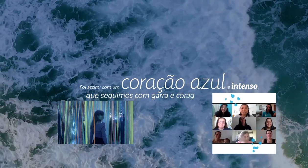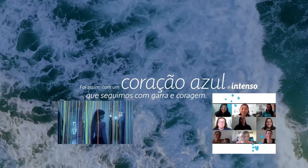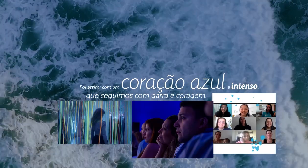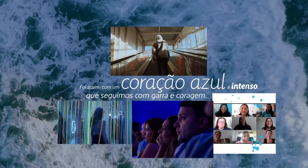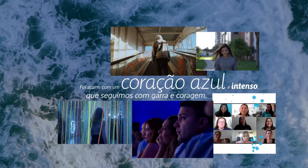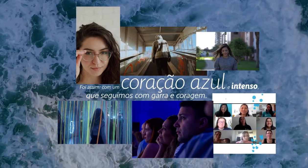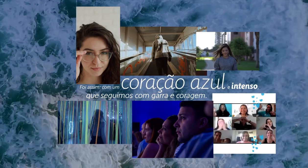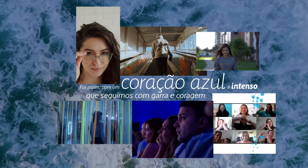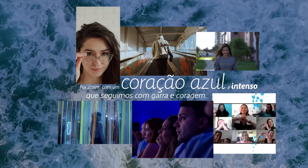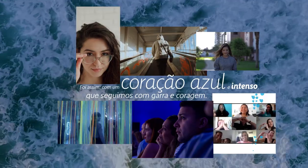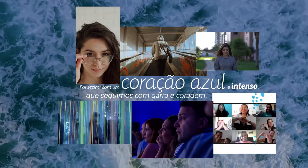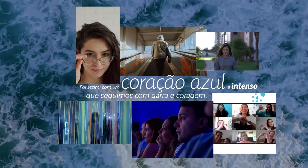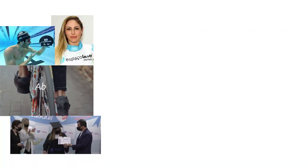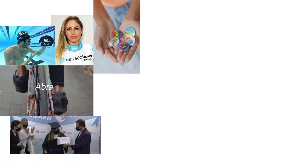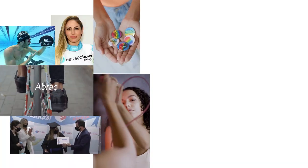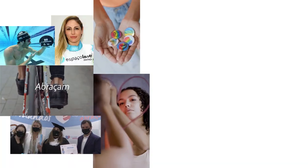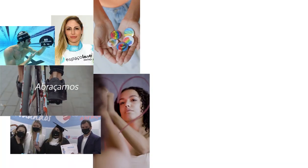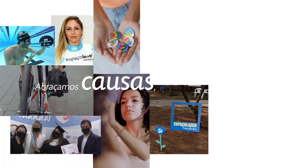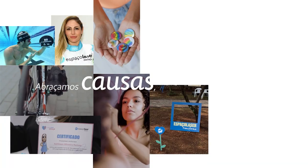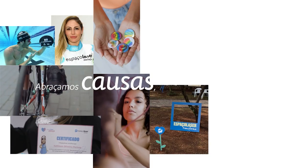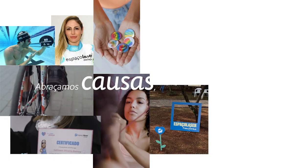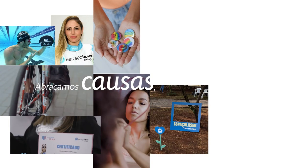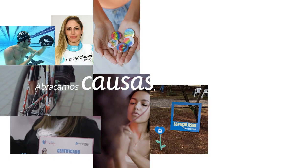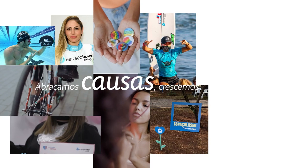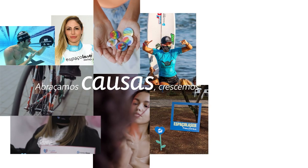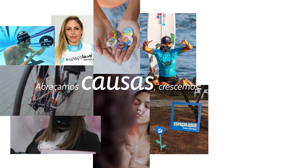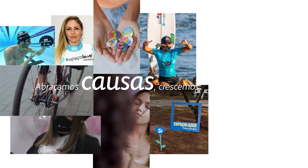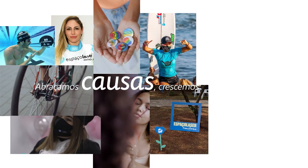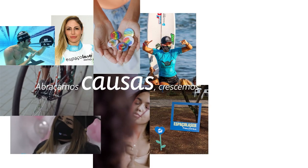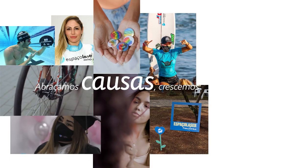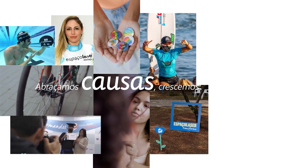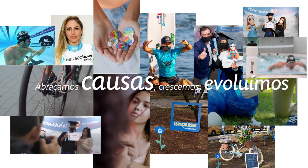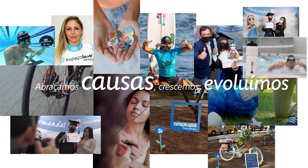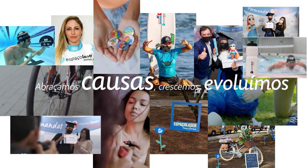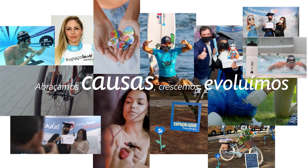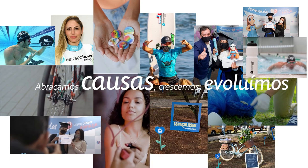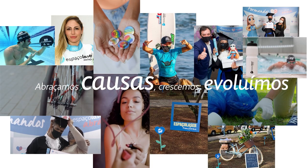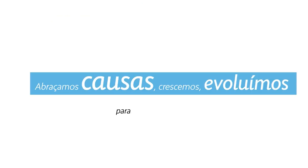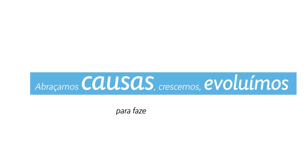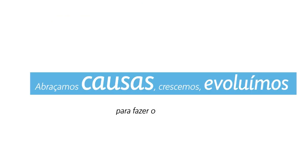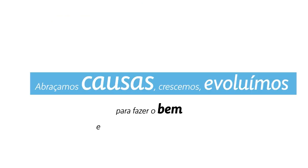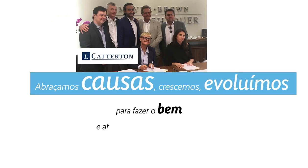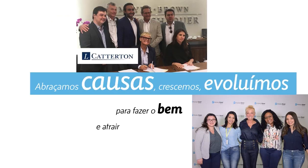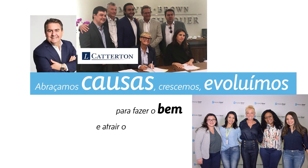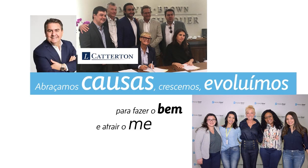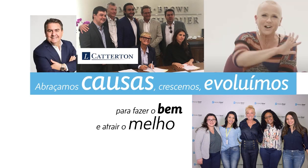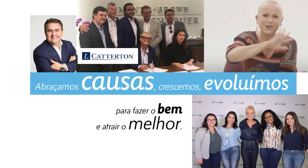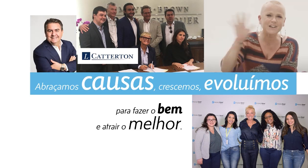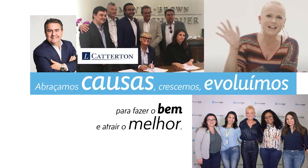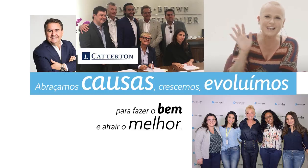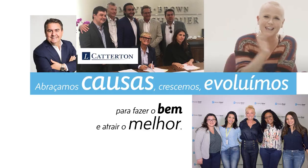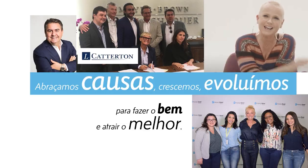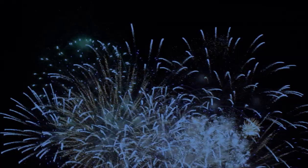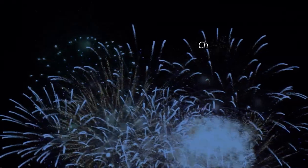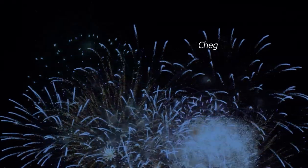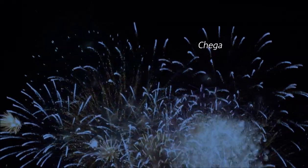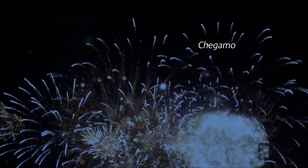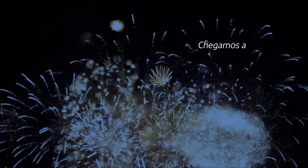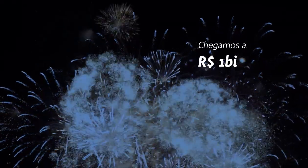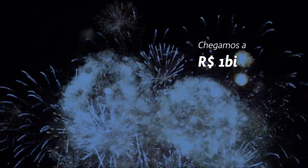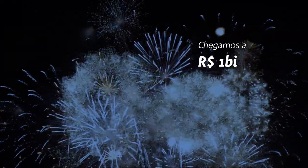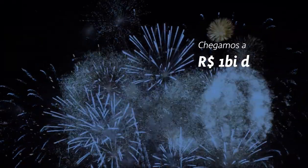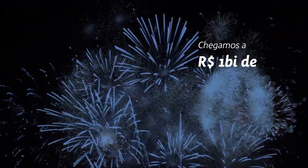e coragem abraçamos causas crescemos evoluímos para fazer o bem e atrair o melhor